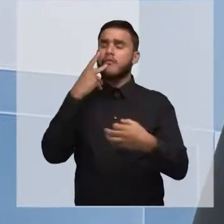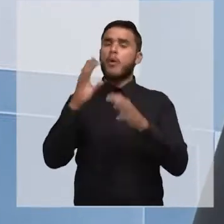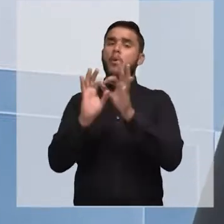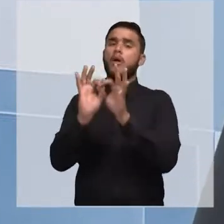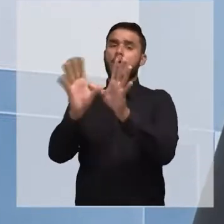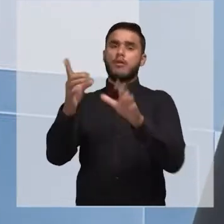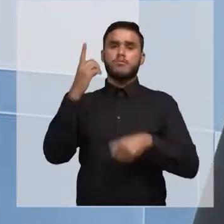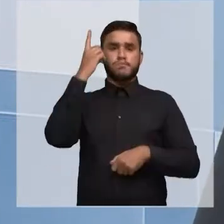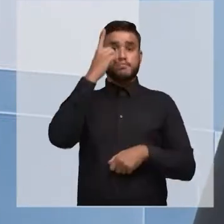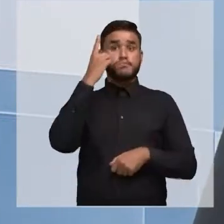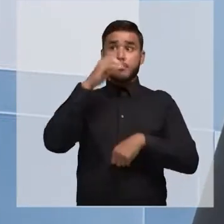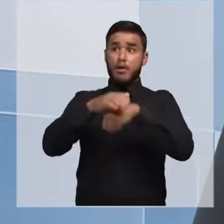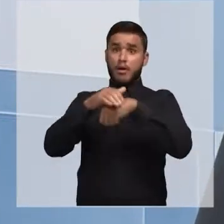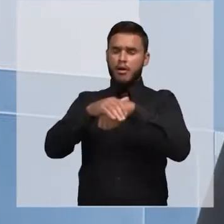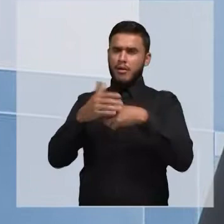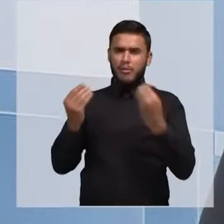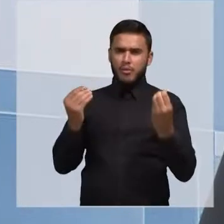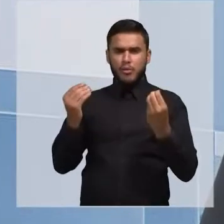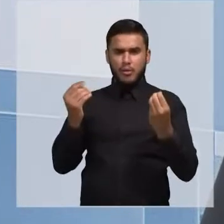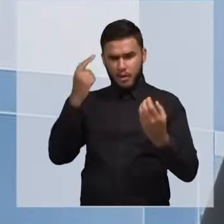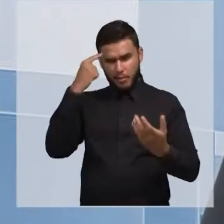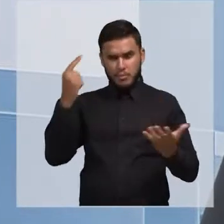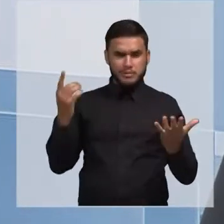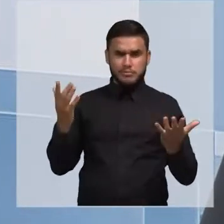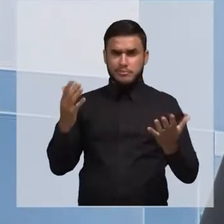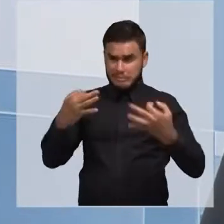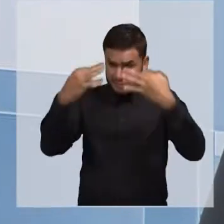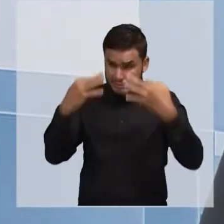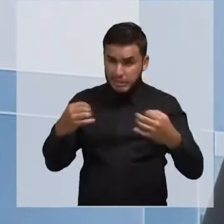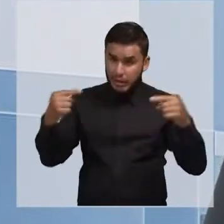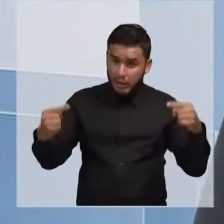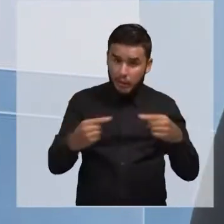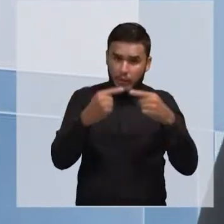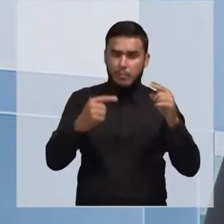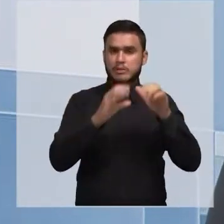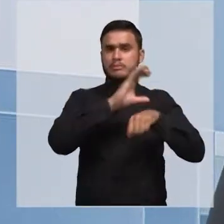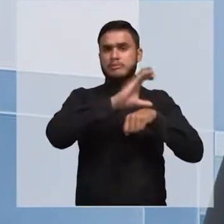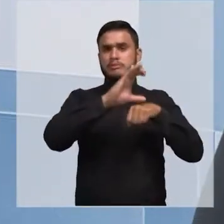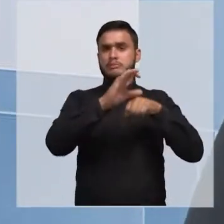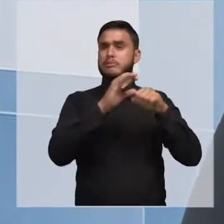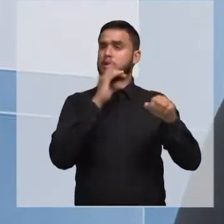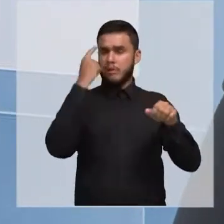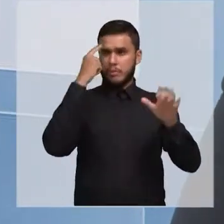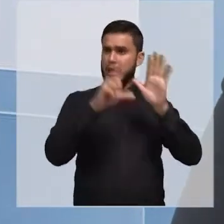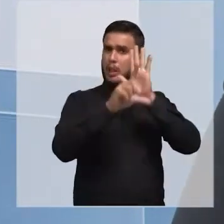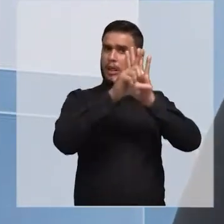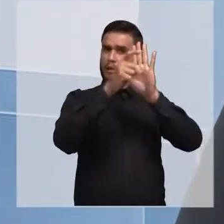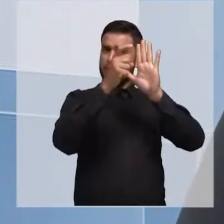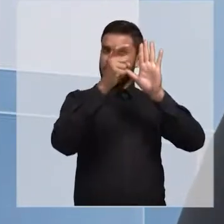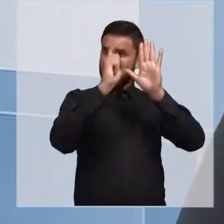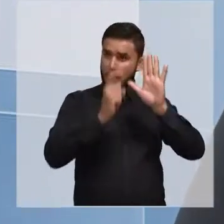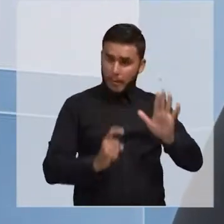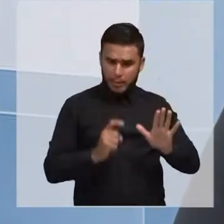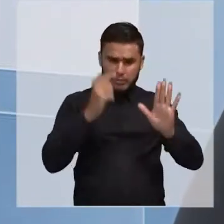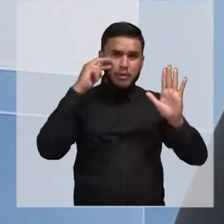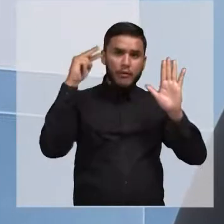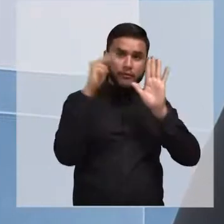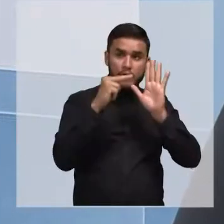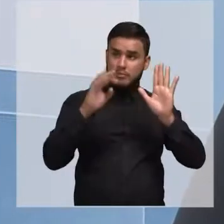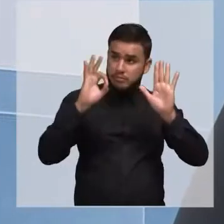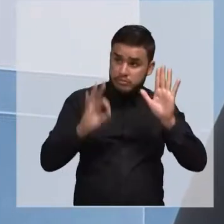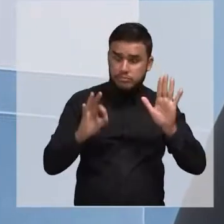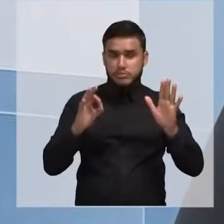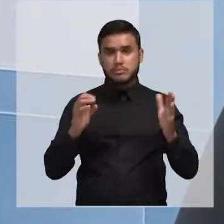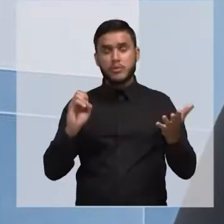do Superior Tribunal de Justiça e por cima do Supremo Tribunal Federal. O juiz Moro, que não atendeu uma decisão de um superior